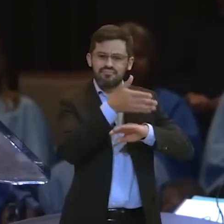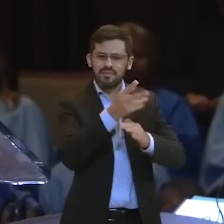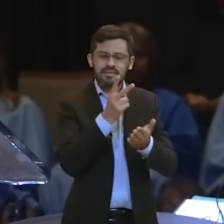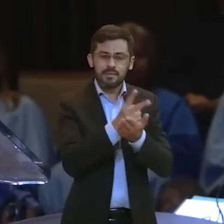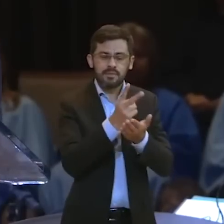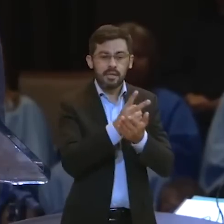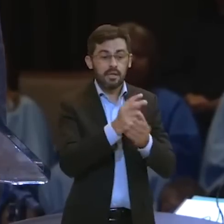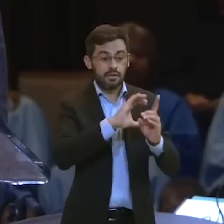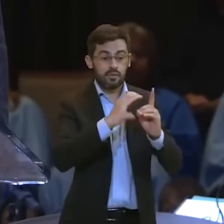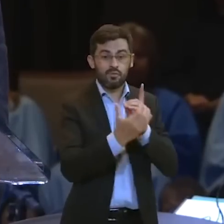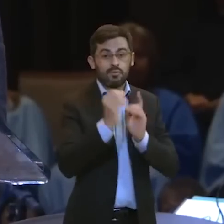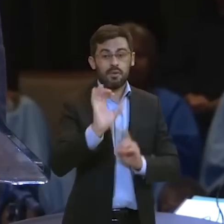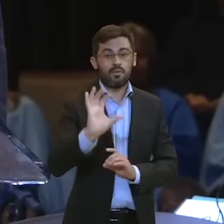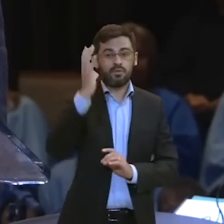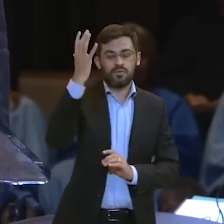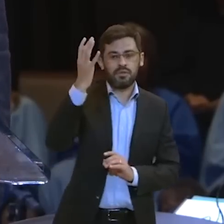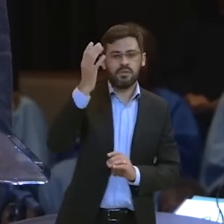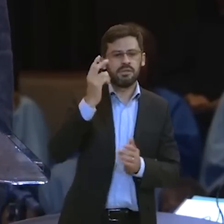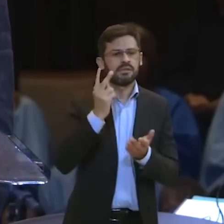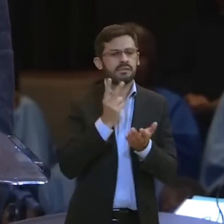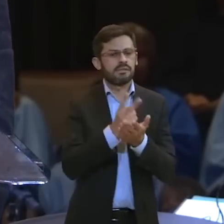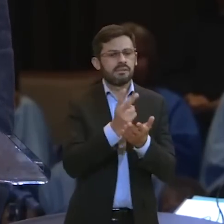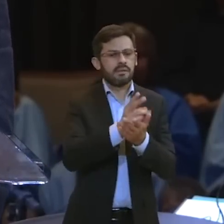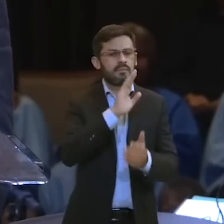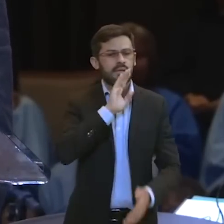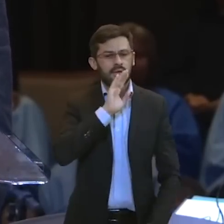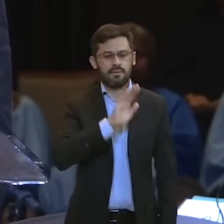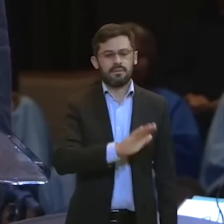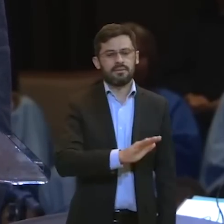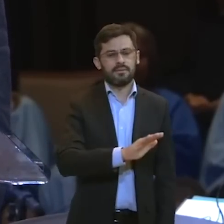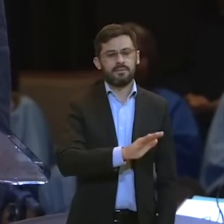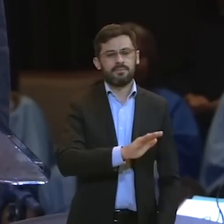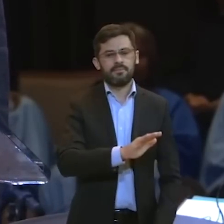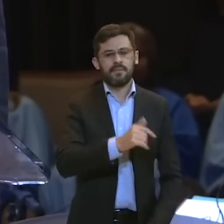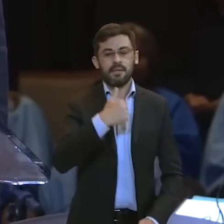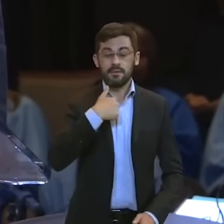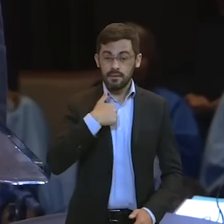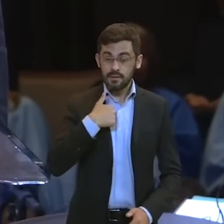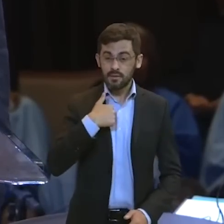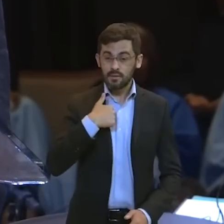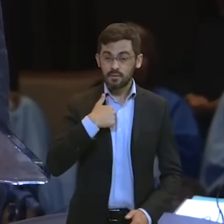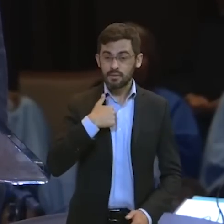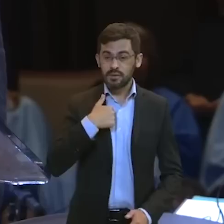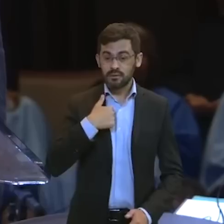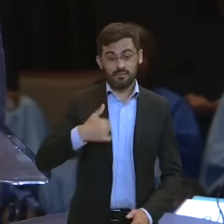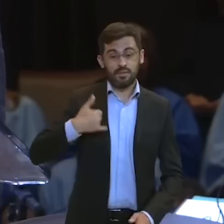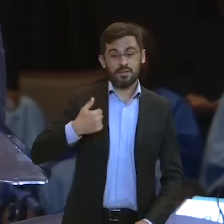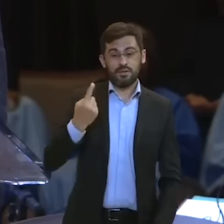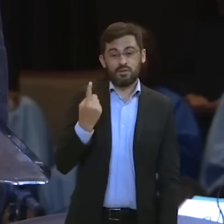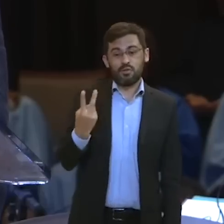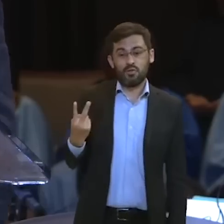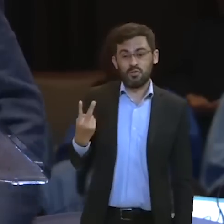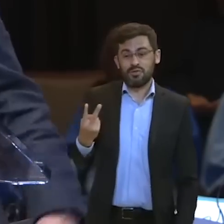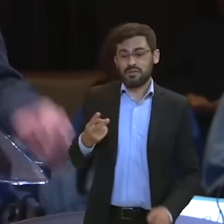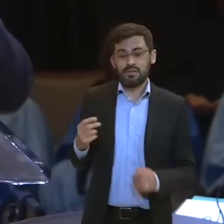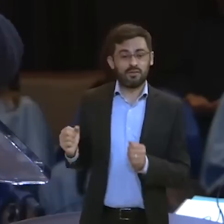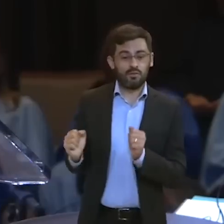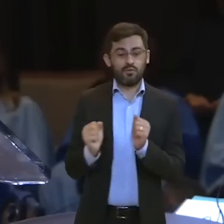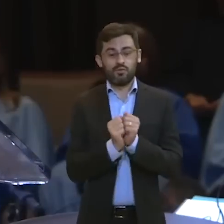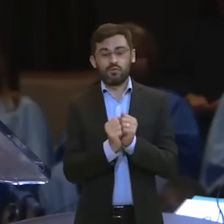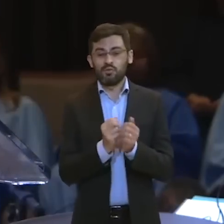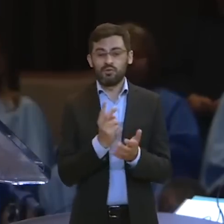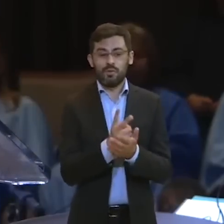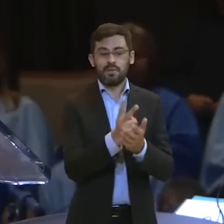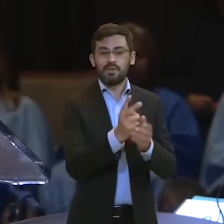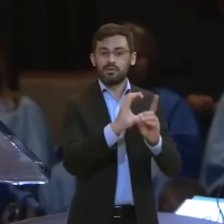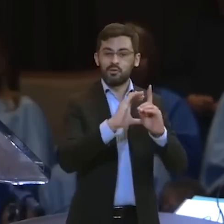culto acontecia nas tardes. E eu era o garoto de 12 anos que estava no meio daquela